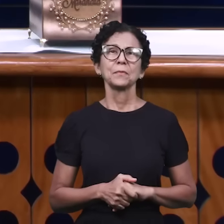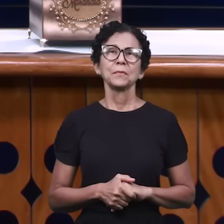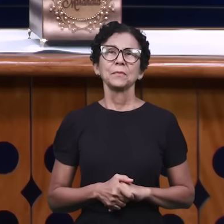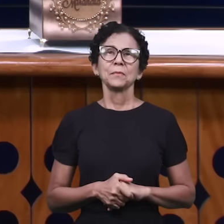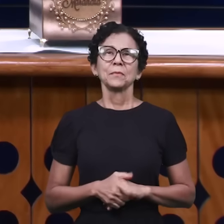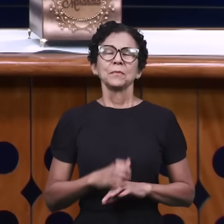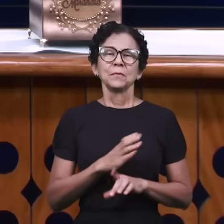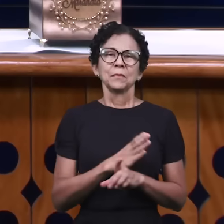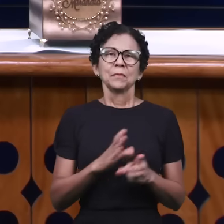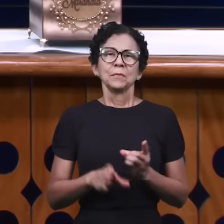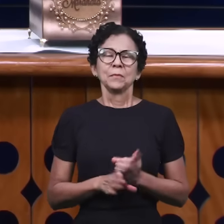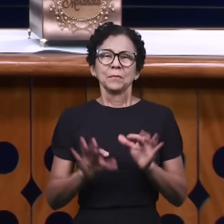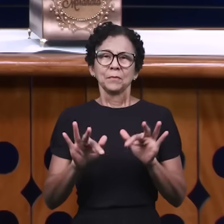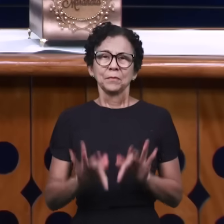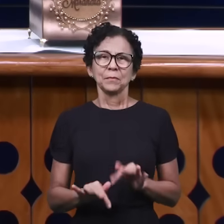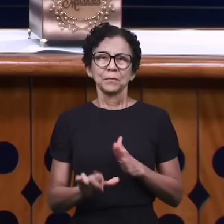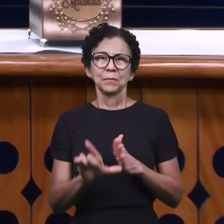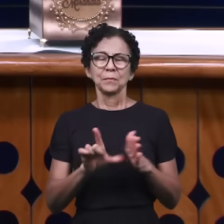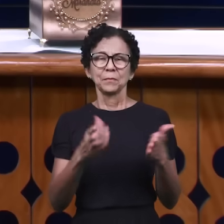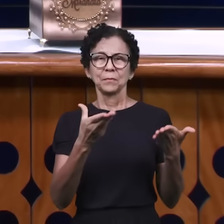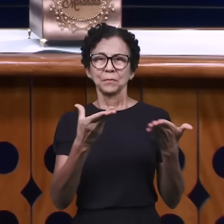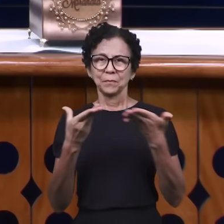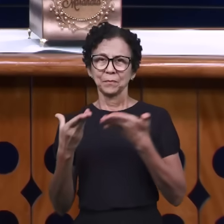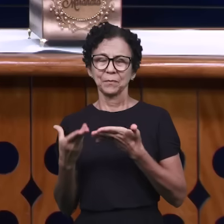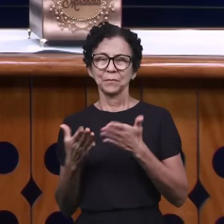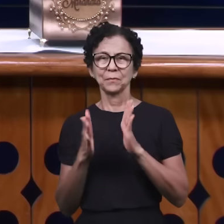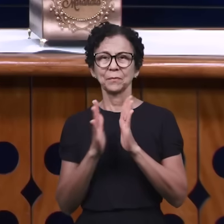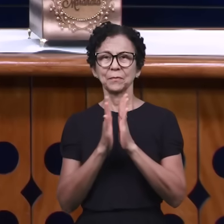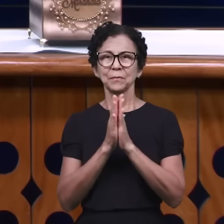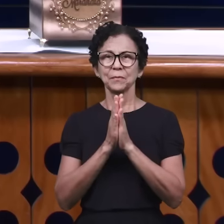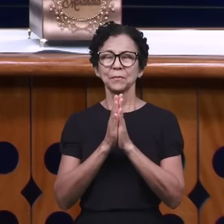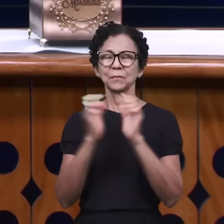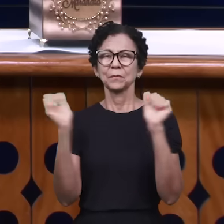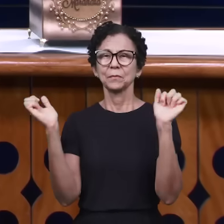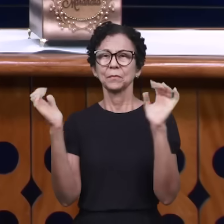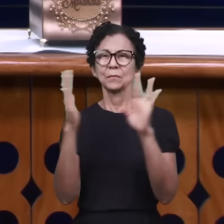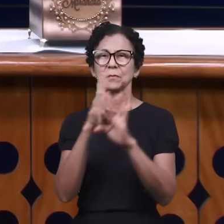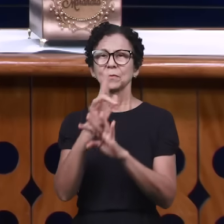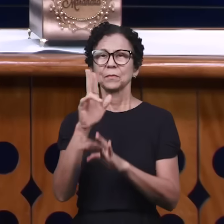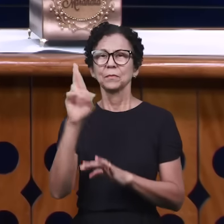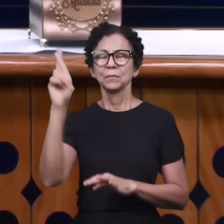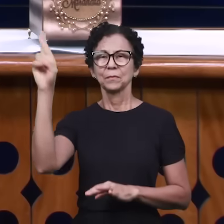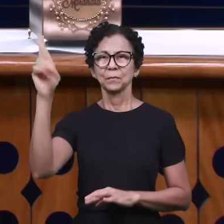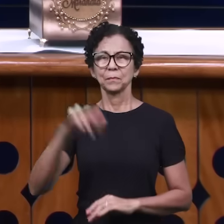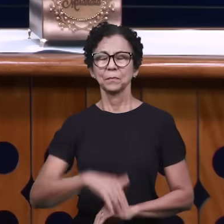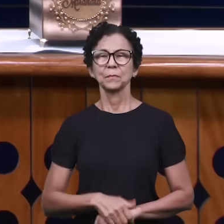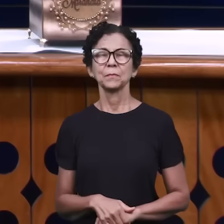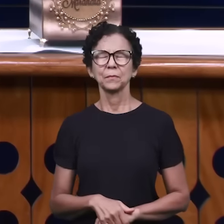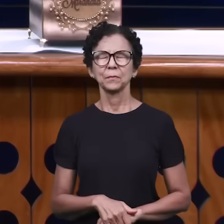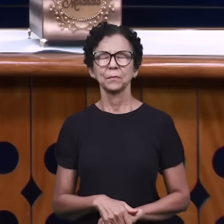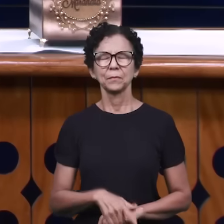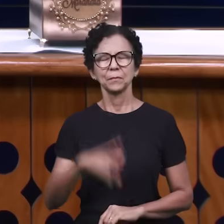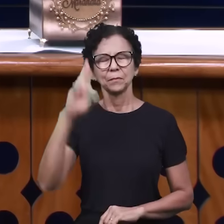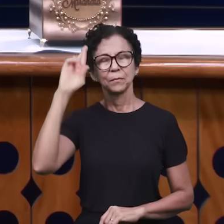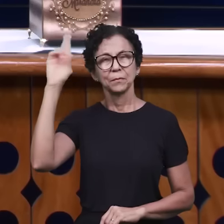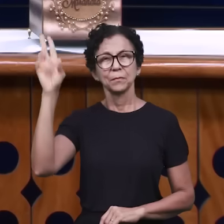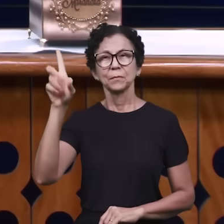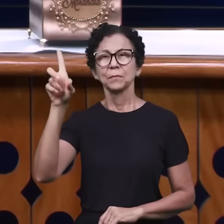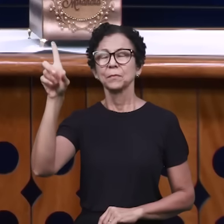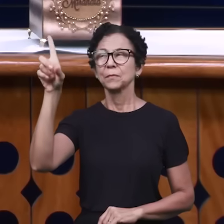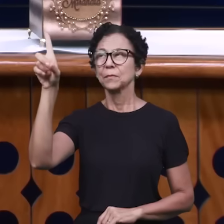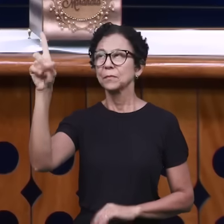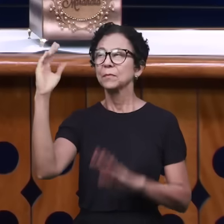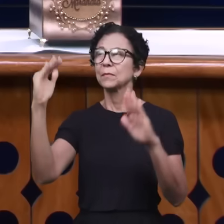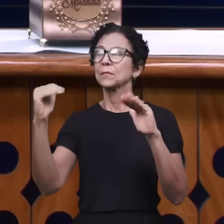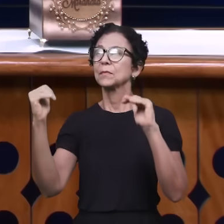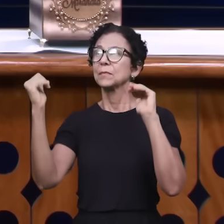nós vamos agora te convidar para nós orarmos ao Senhor neste encerramento, glorificando ao nosso Deus. Oremos. Senhor nosso Deus, nós